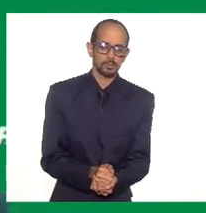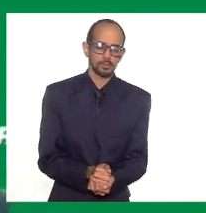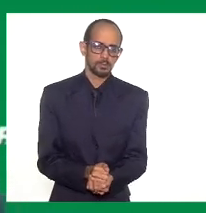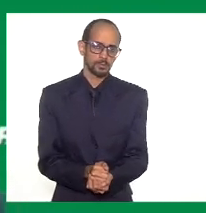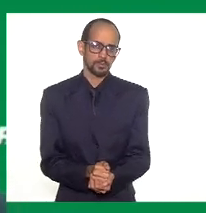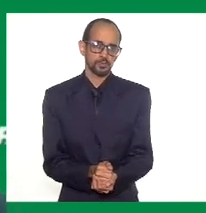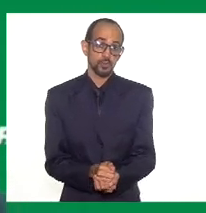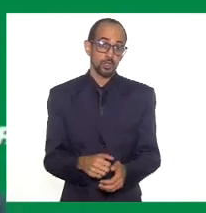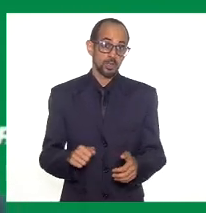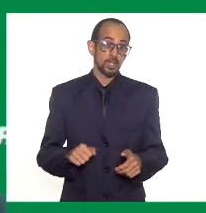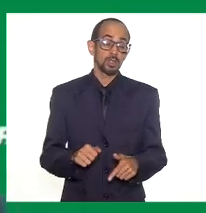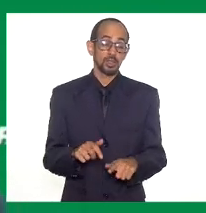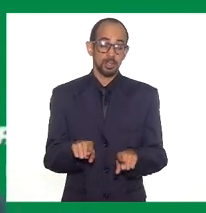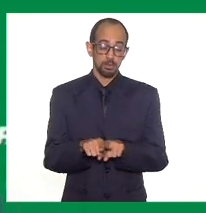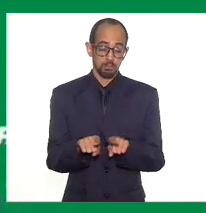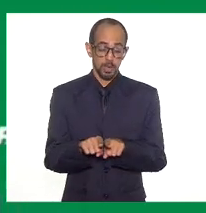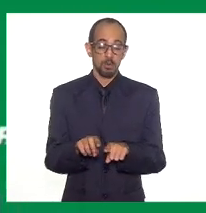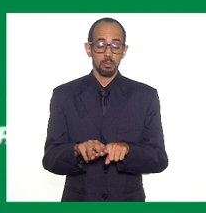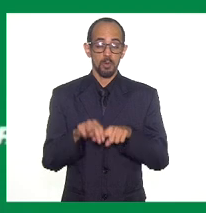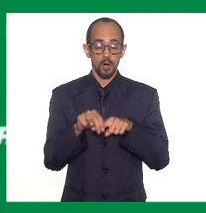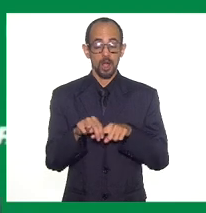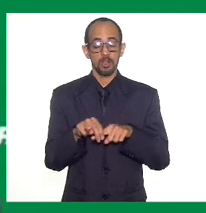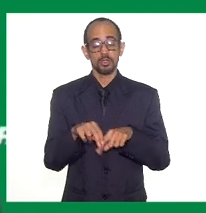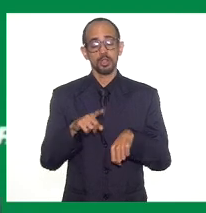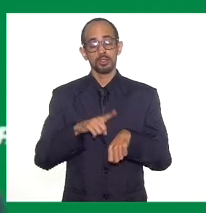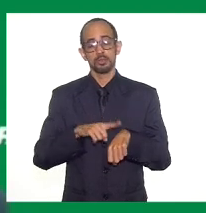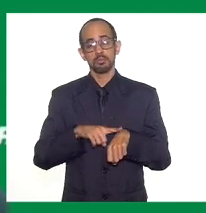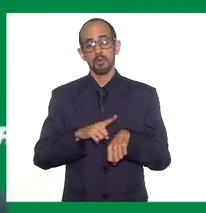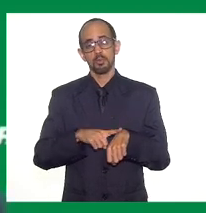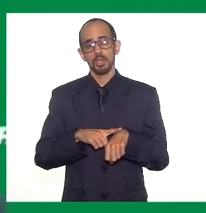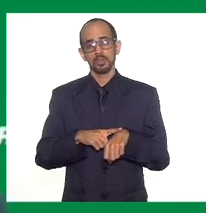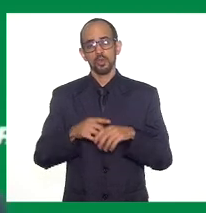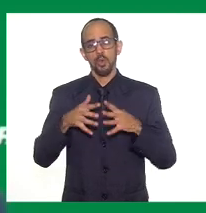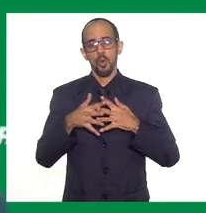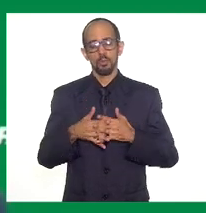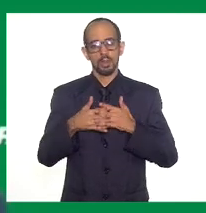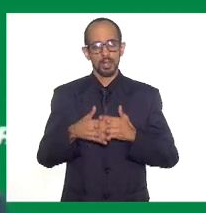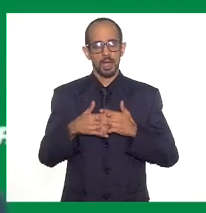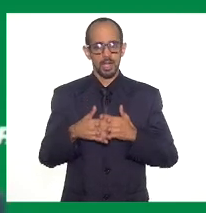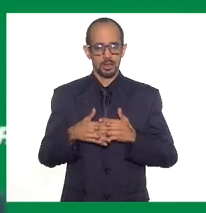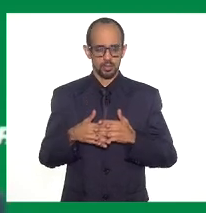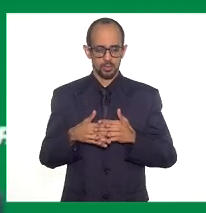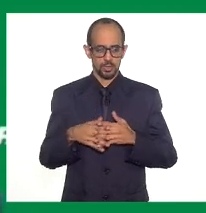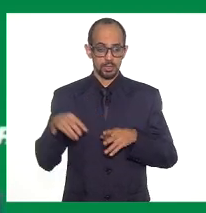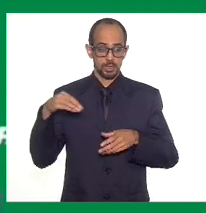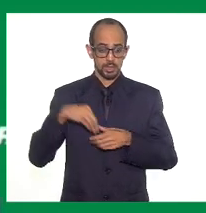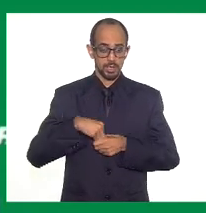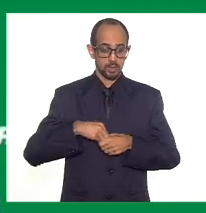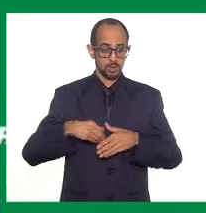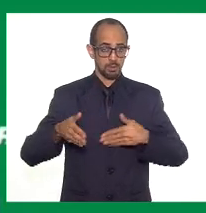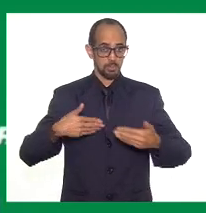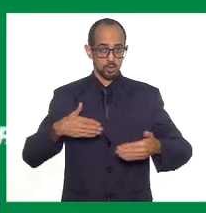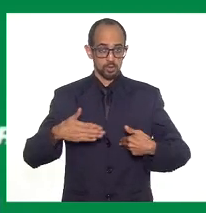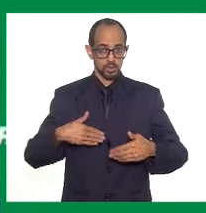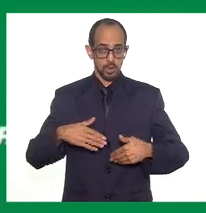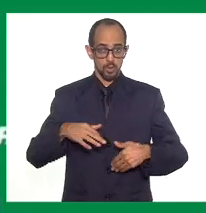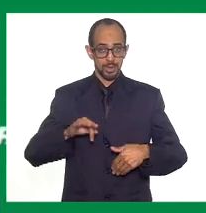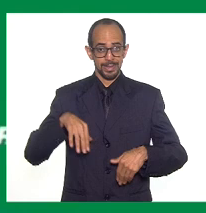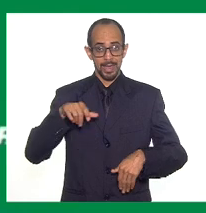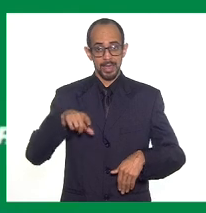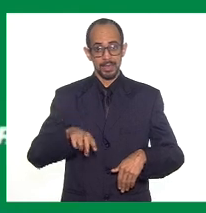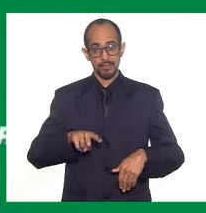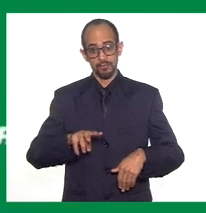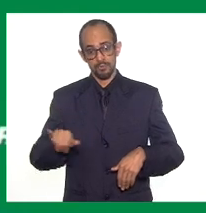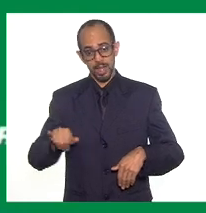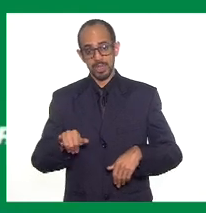com o acirramento da competição entre fontes de energia e dentro da produção de petróleo, né, quem vai ser o que a gente chama aqui de